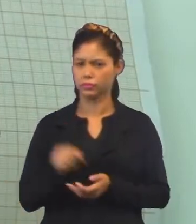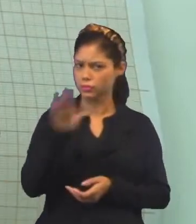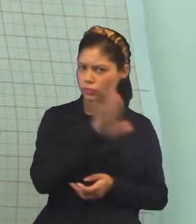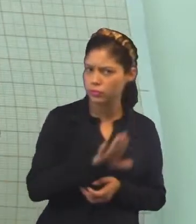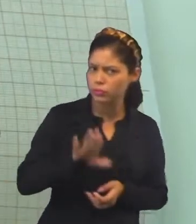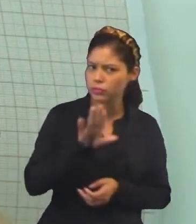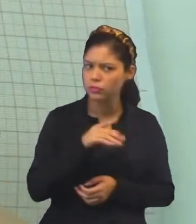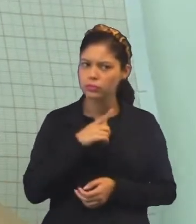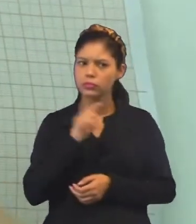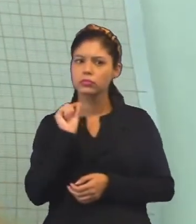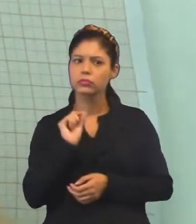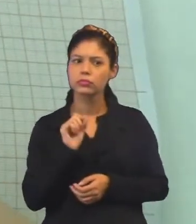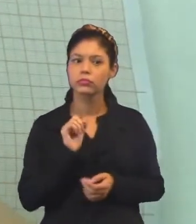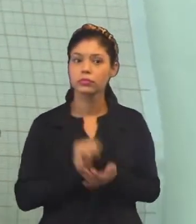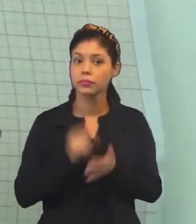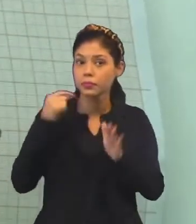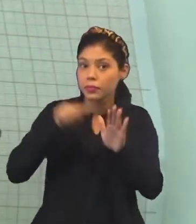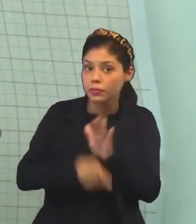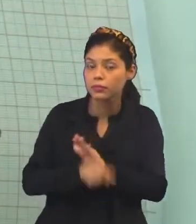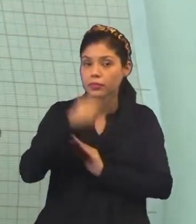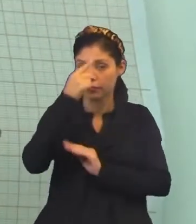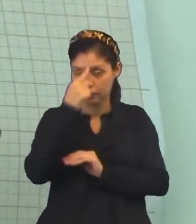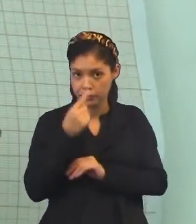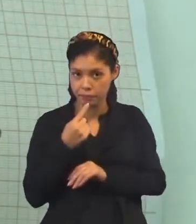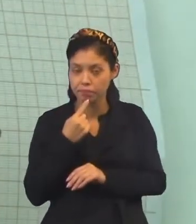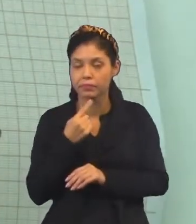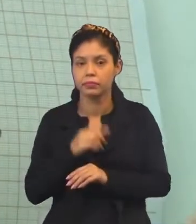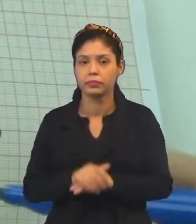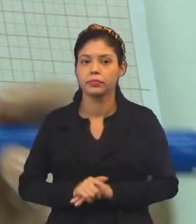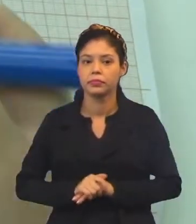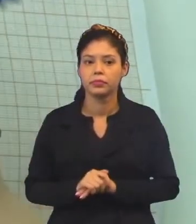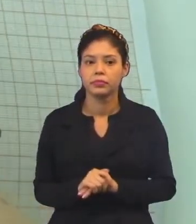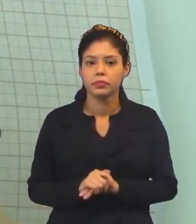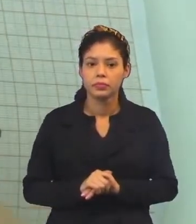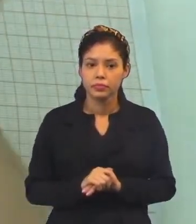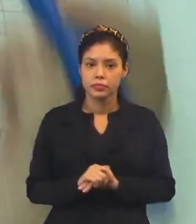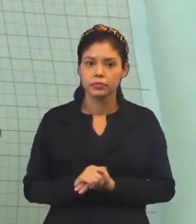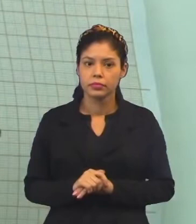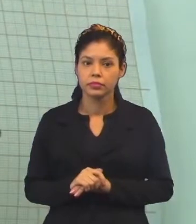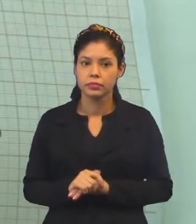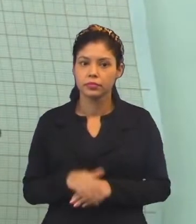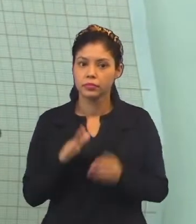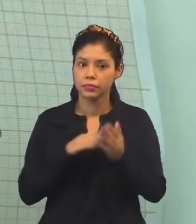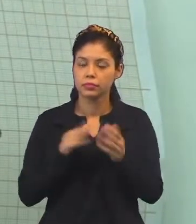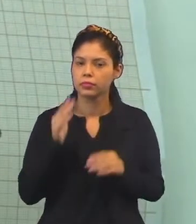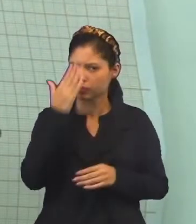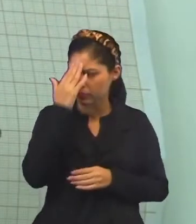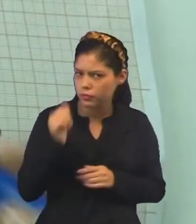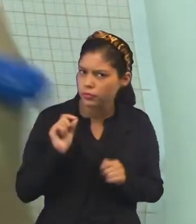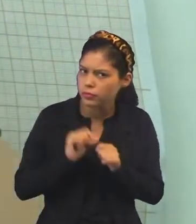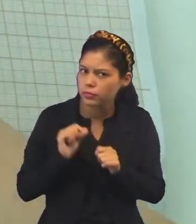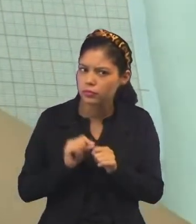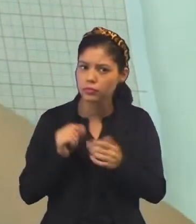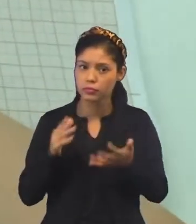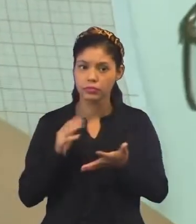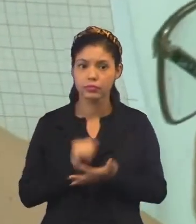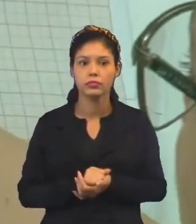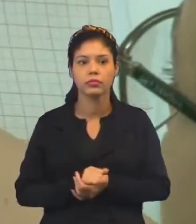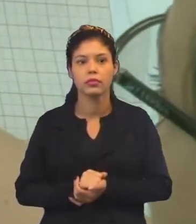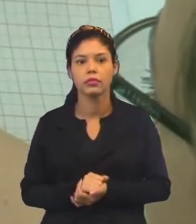dessa figura é a parte de dentro dos quadradinhos. Ah, professora, tá pintado. Como que eu vou fazer para